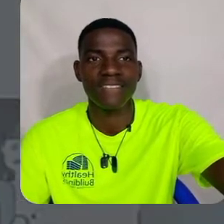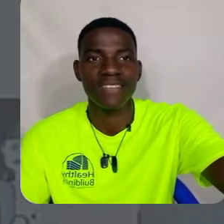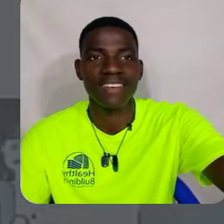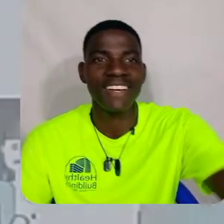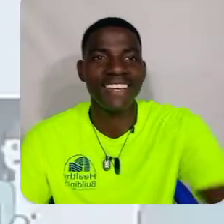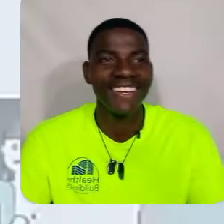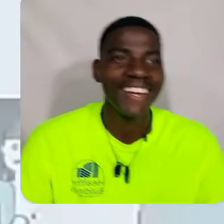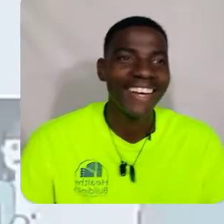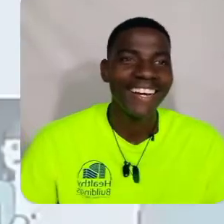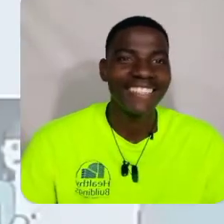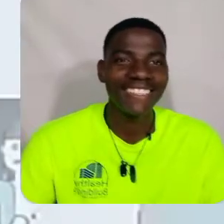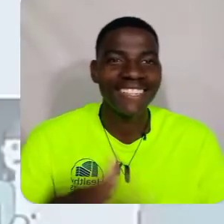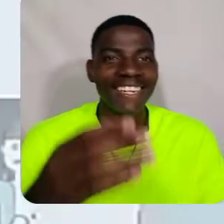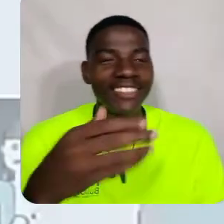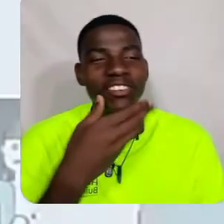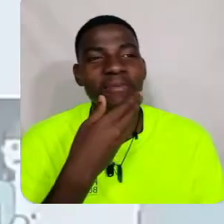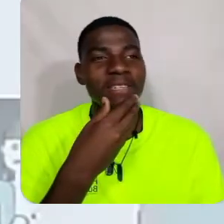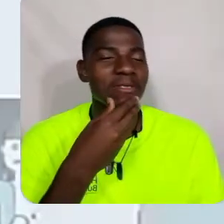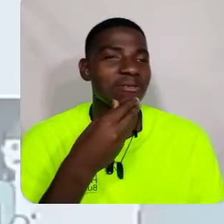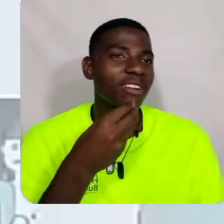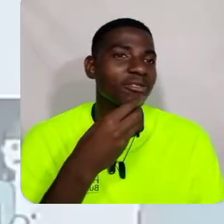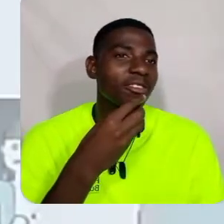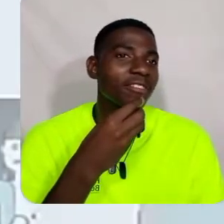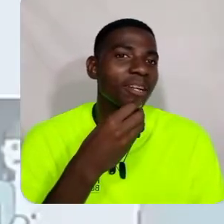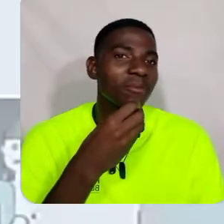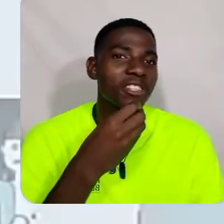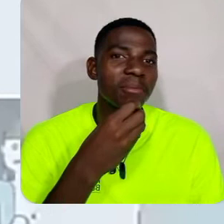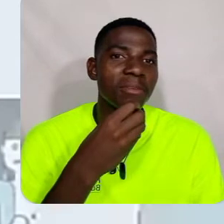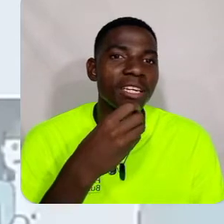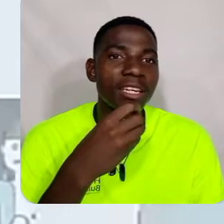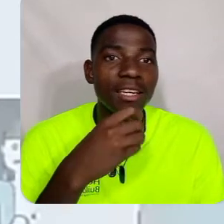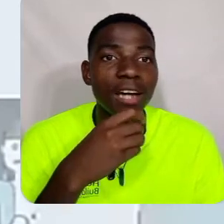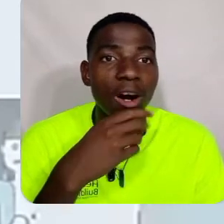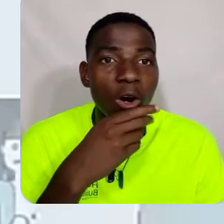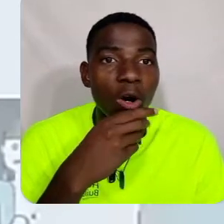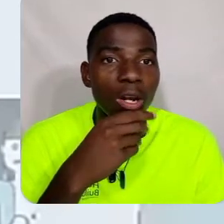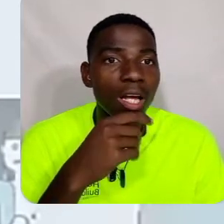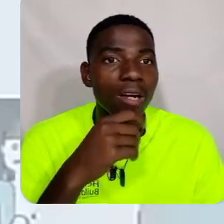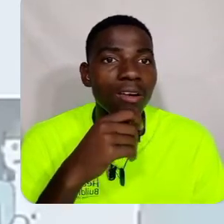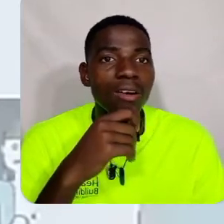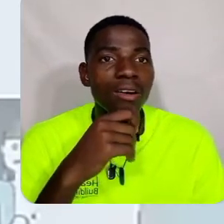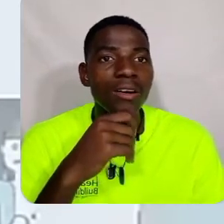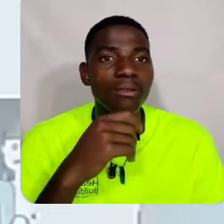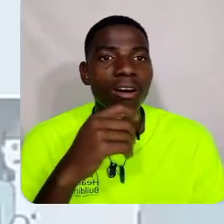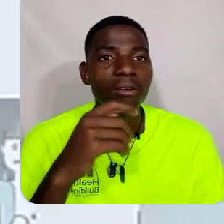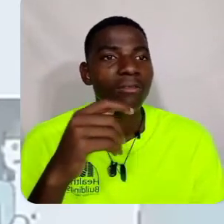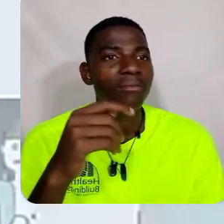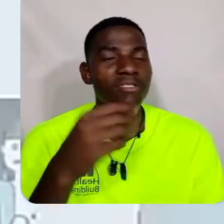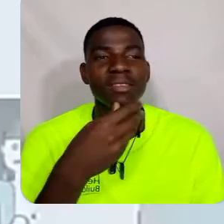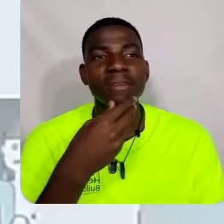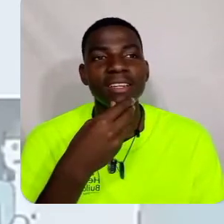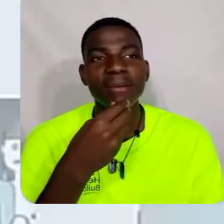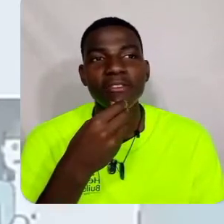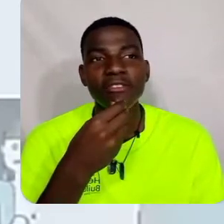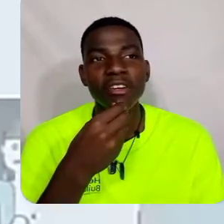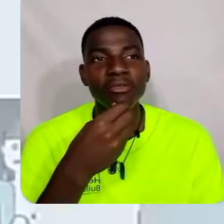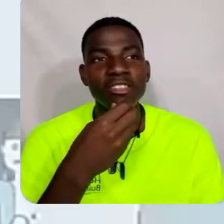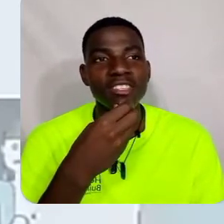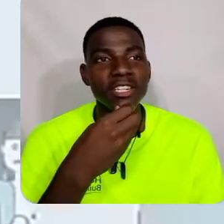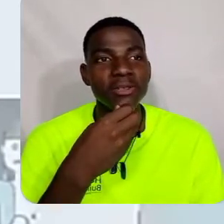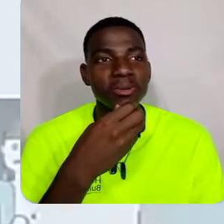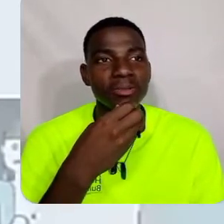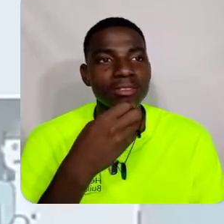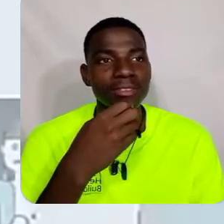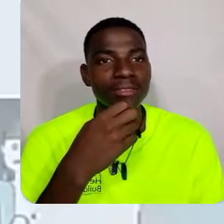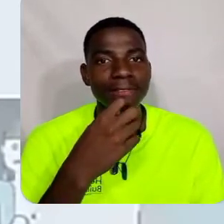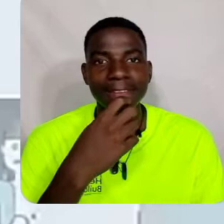mesmo... Já tá aí no começo, pessoal. Tô a ver em Moçambique, Angola. Uau, Moçambique também foi